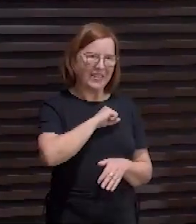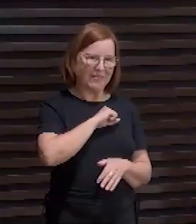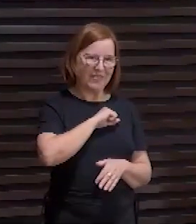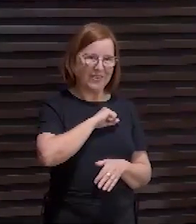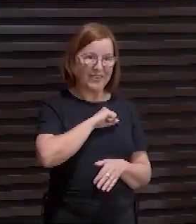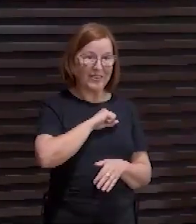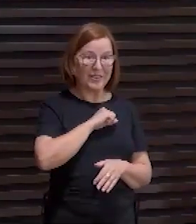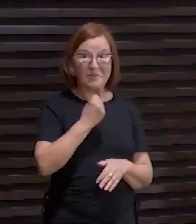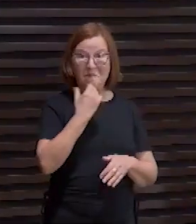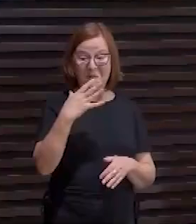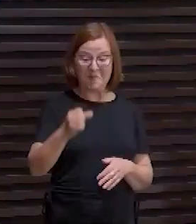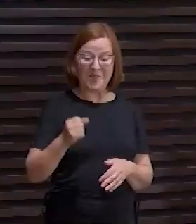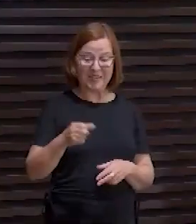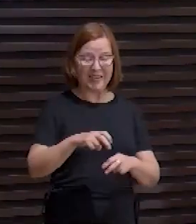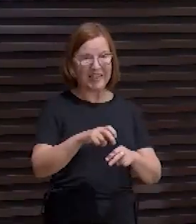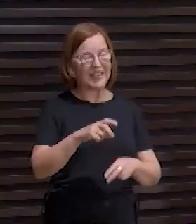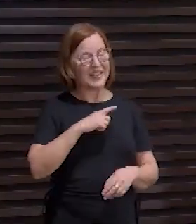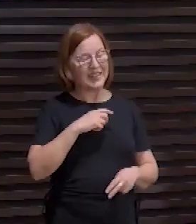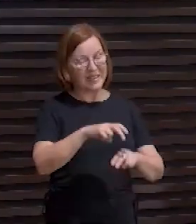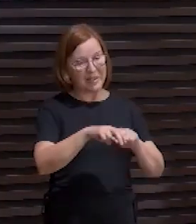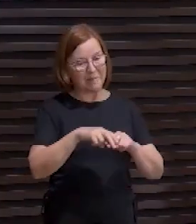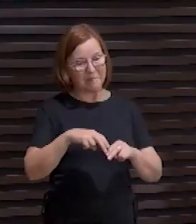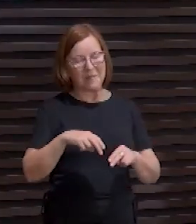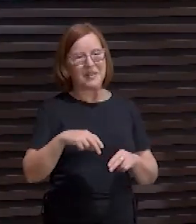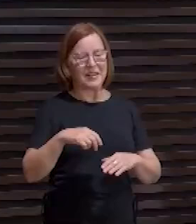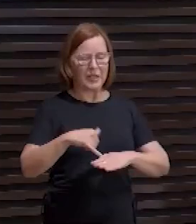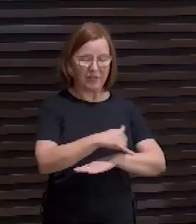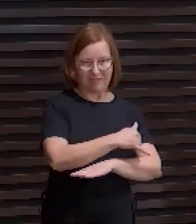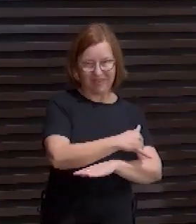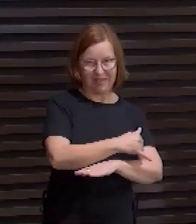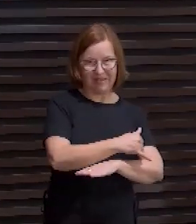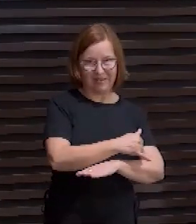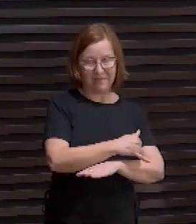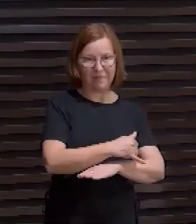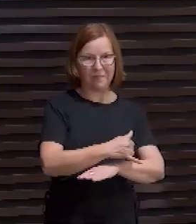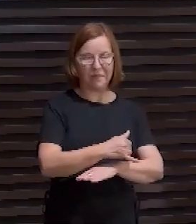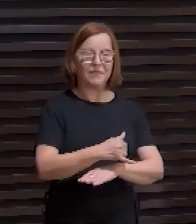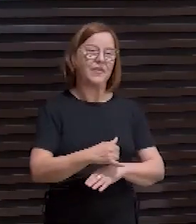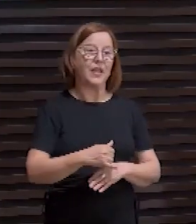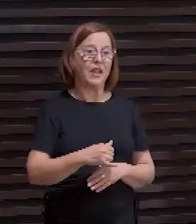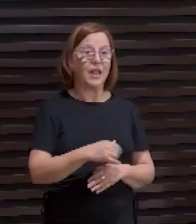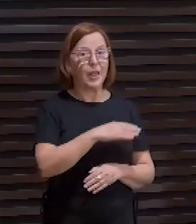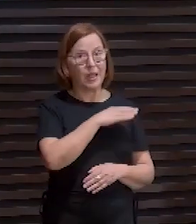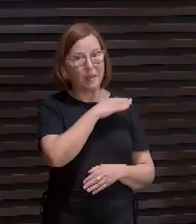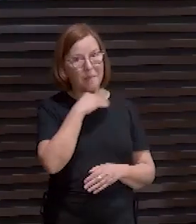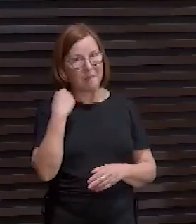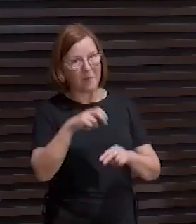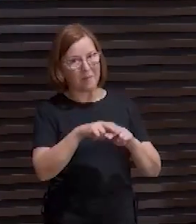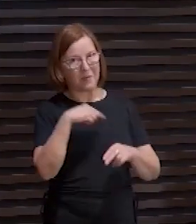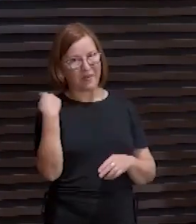bom pastor, tem pelas ovelhas que lhe foram confiadas. Ele entrega a sua vida. Aí nós temos um amor diferente, um